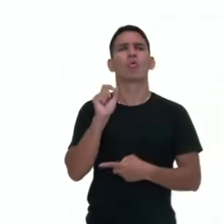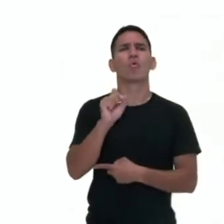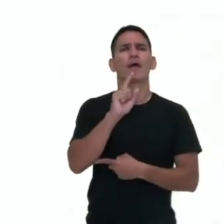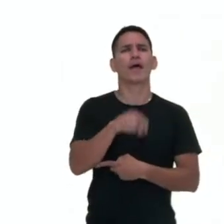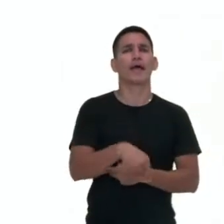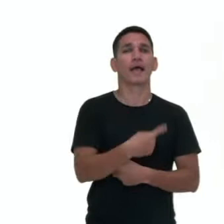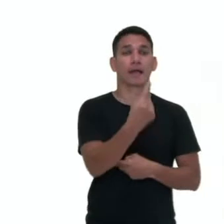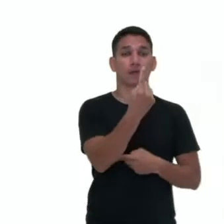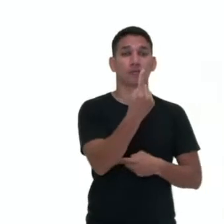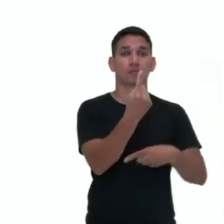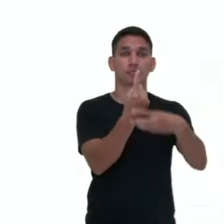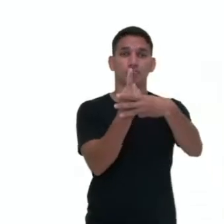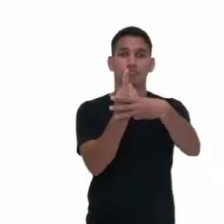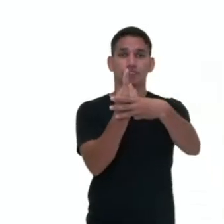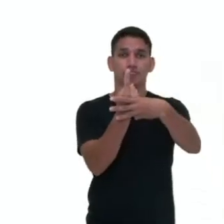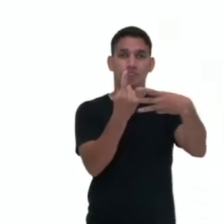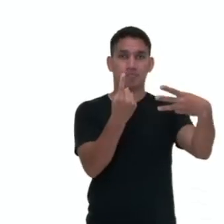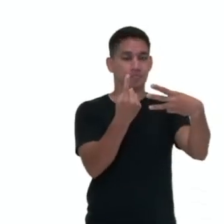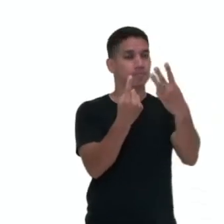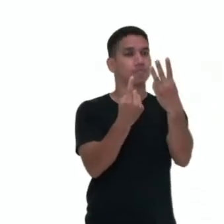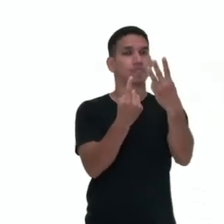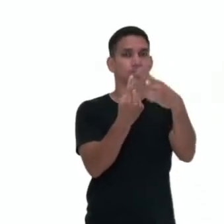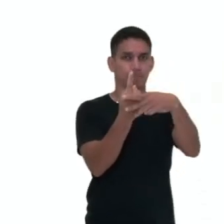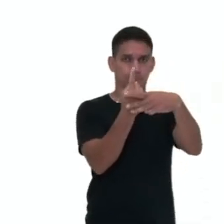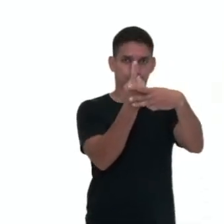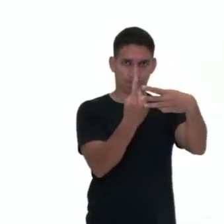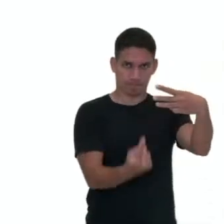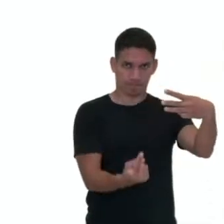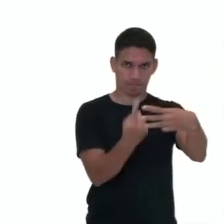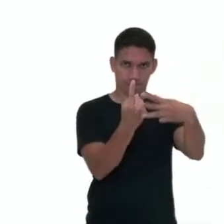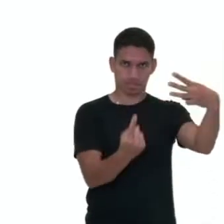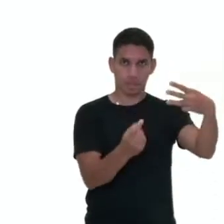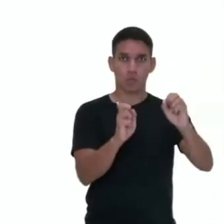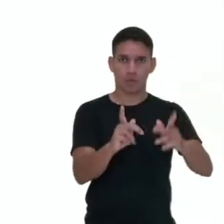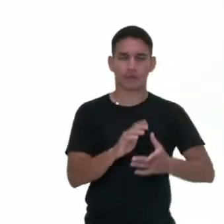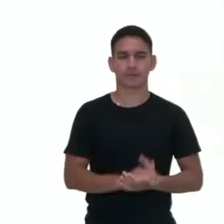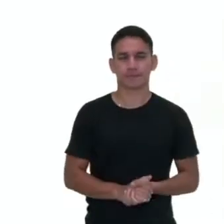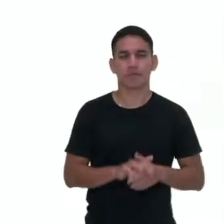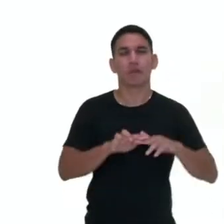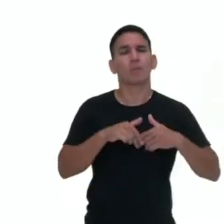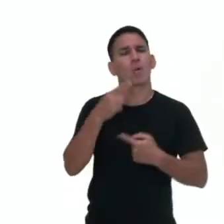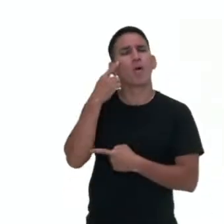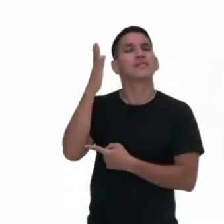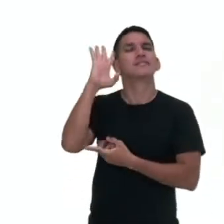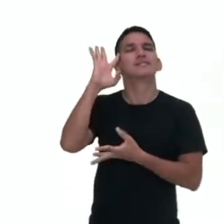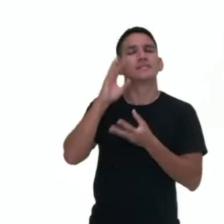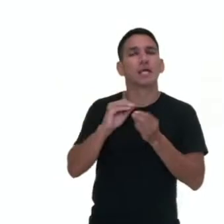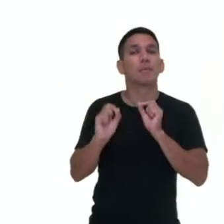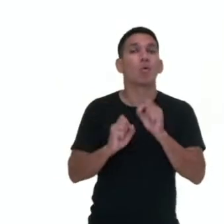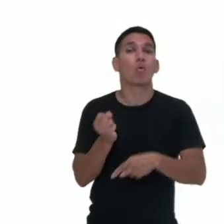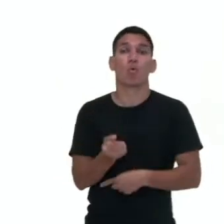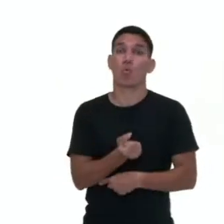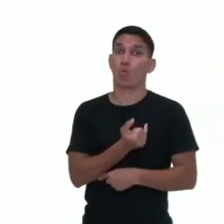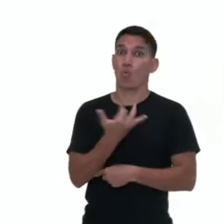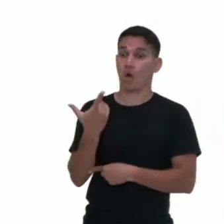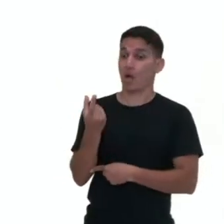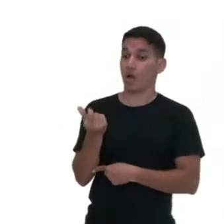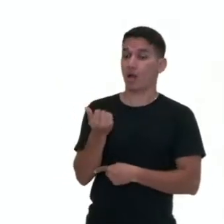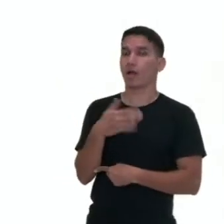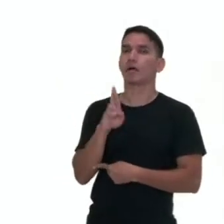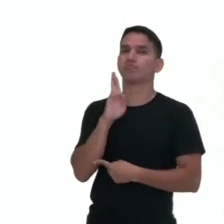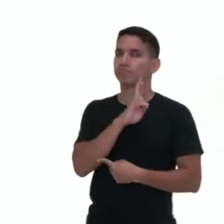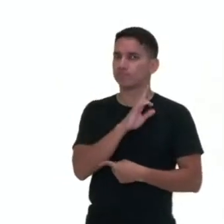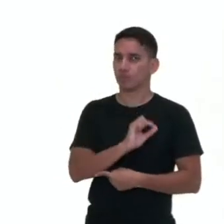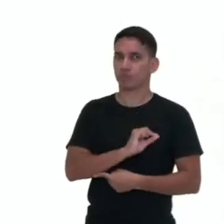isso, pessoal? 3 linhas e uma coluna, ok? Para saber quanto esse restaurante